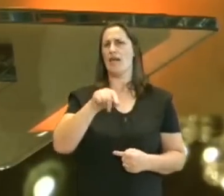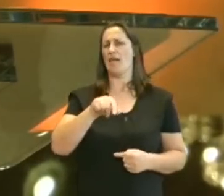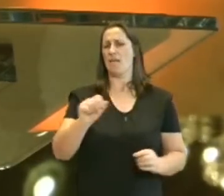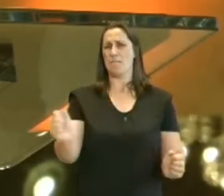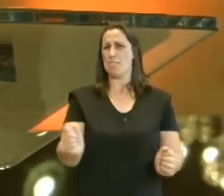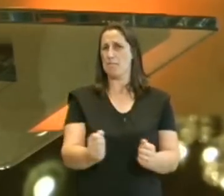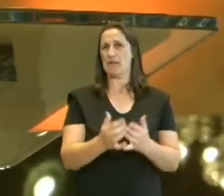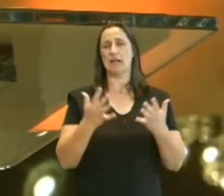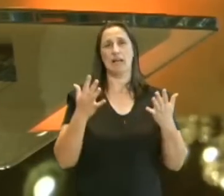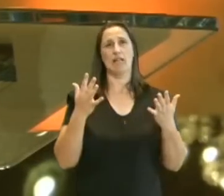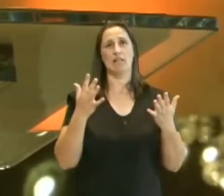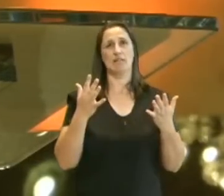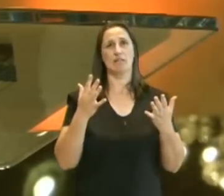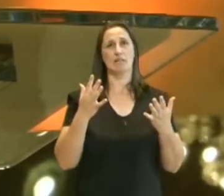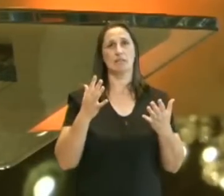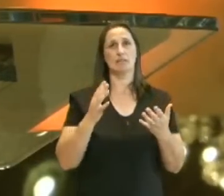ato.